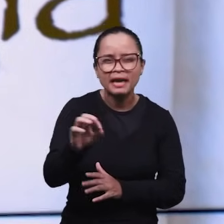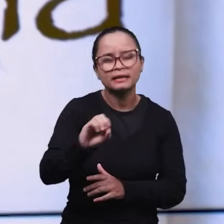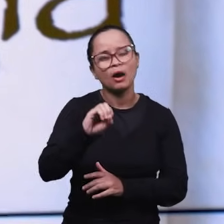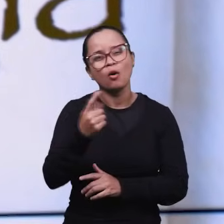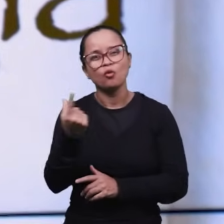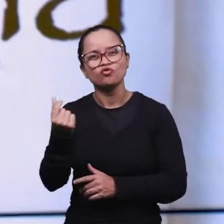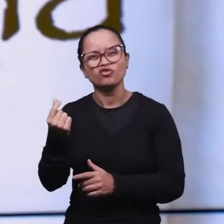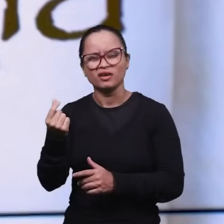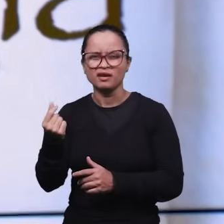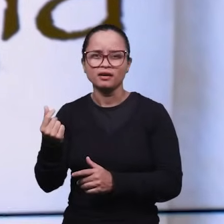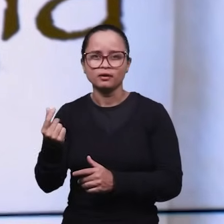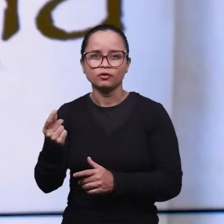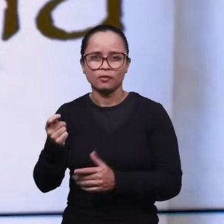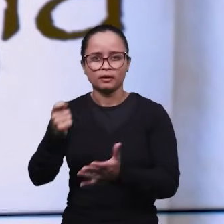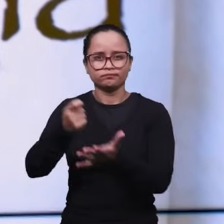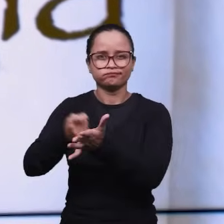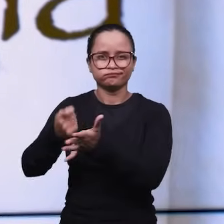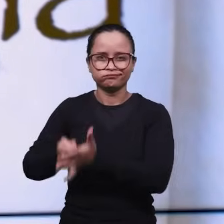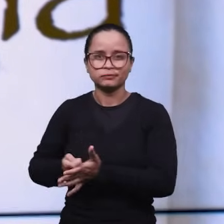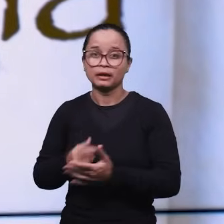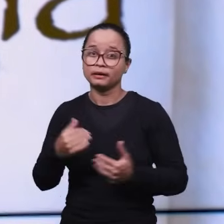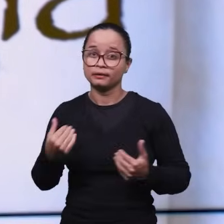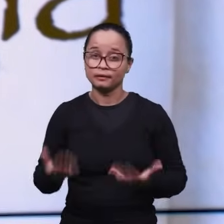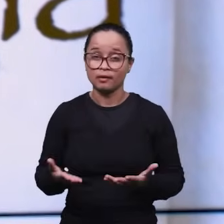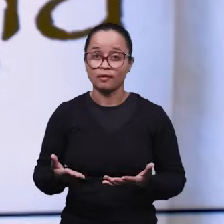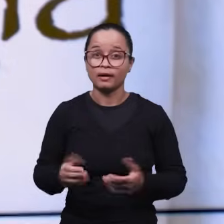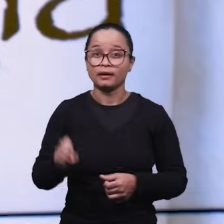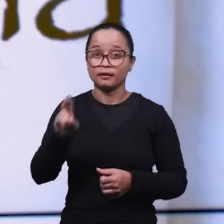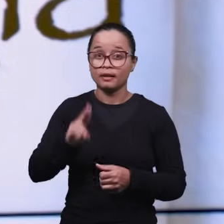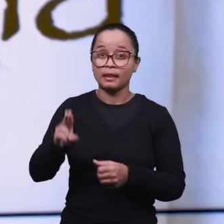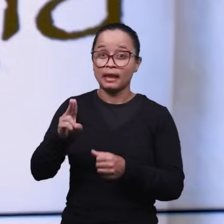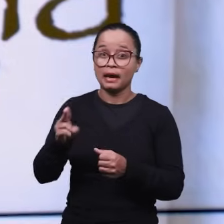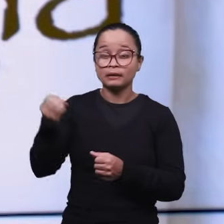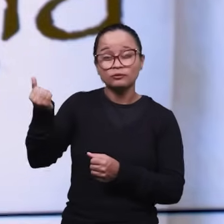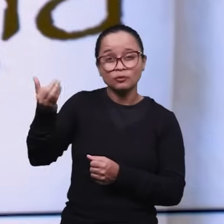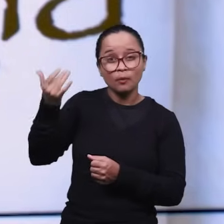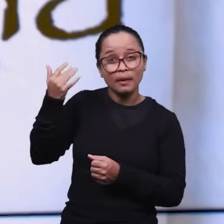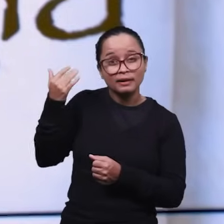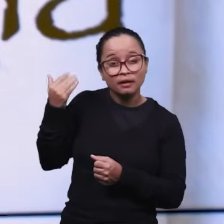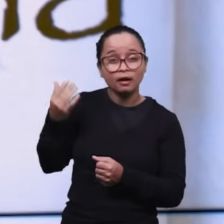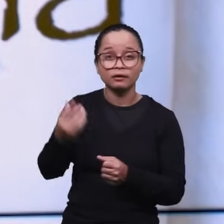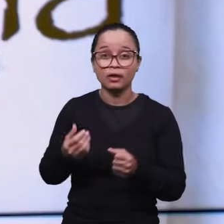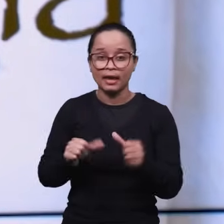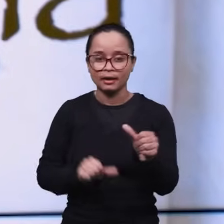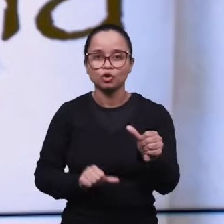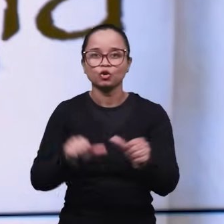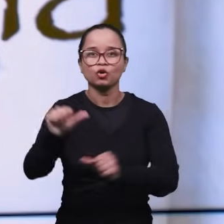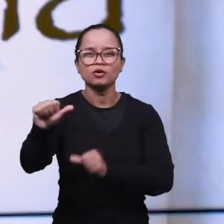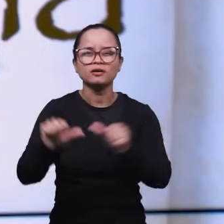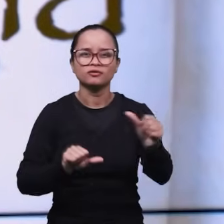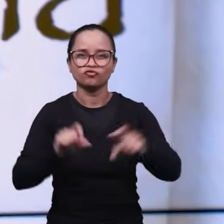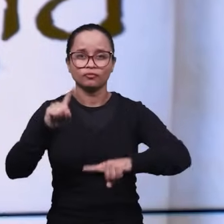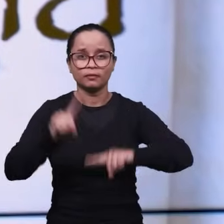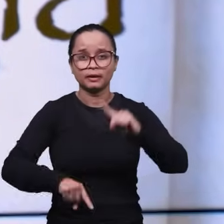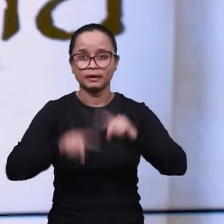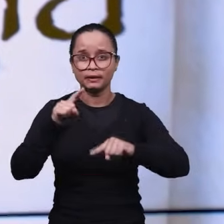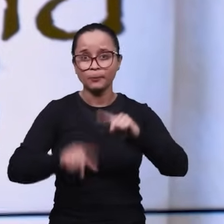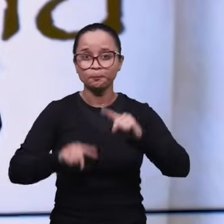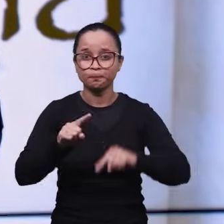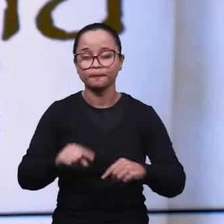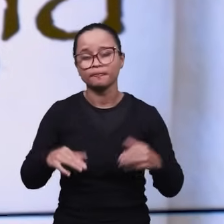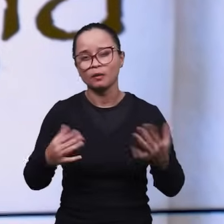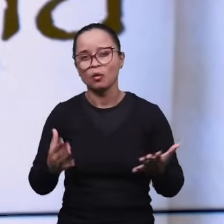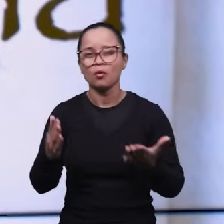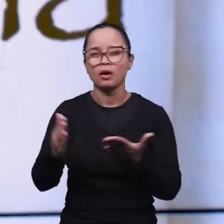no passado eram feitas usando a troca de mercadoria ou troca